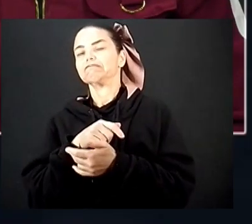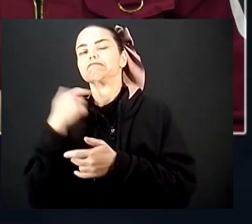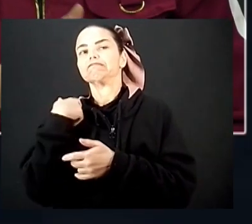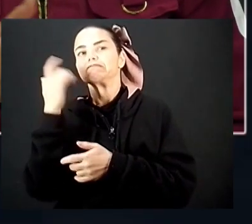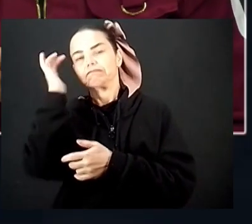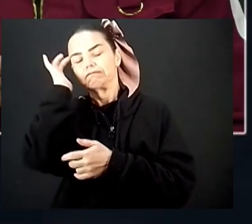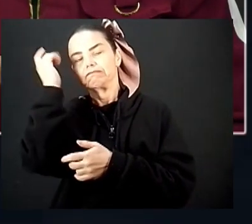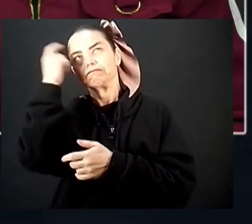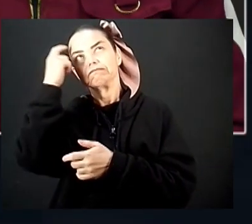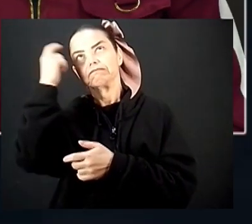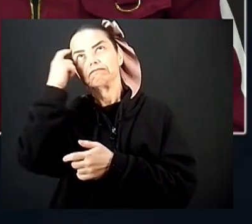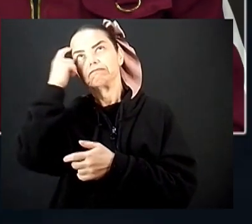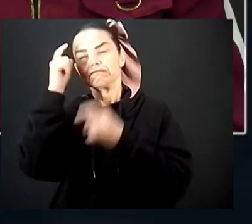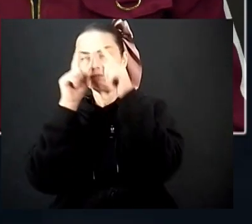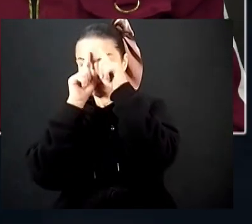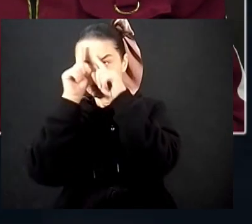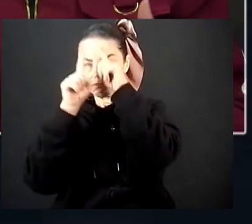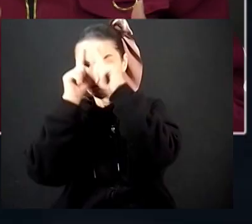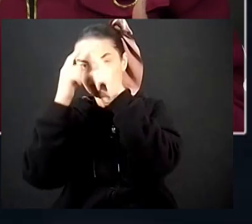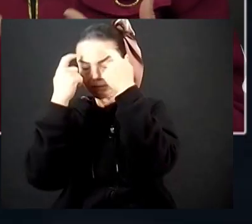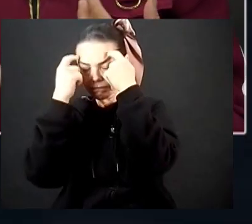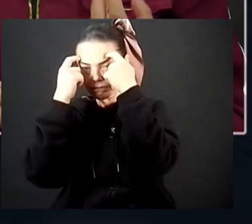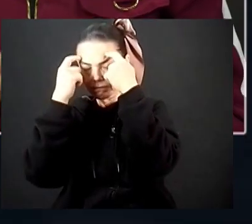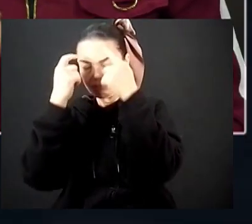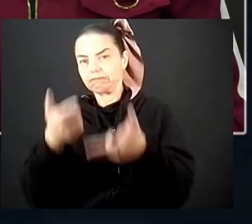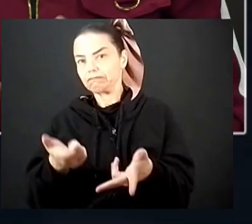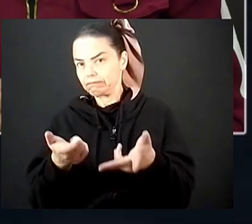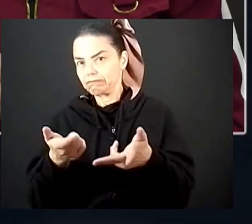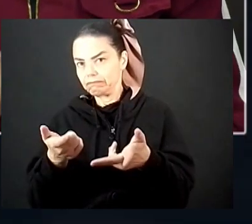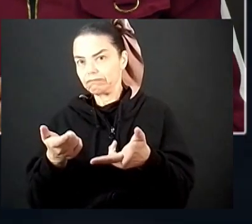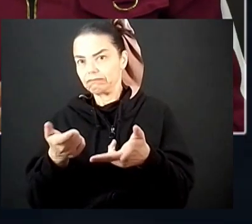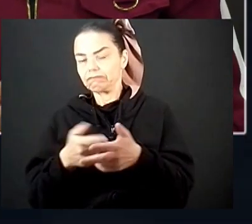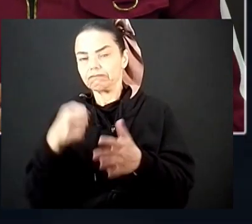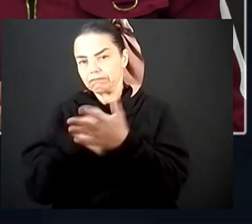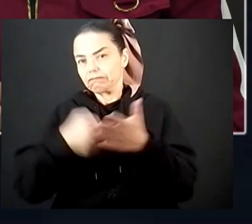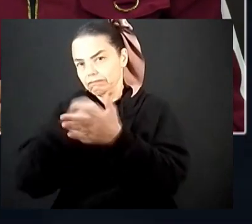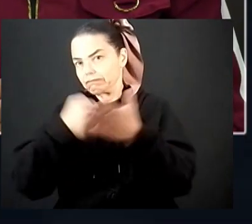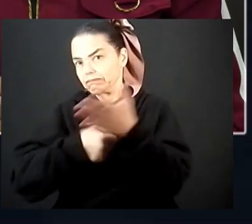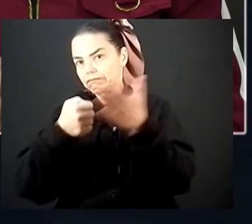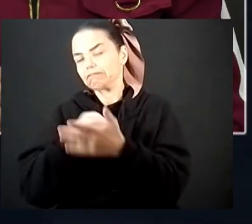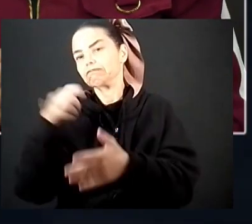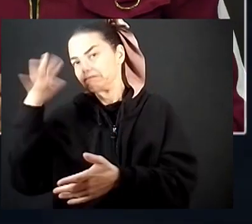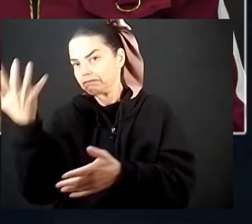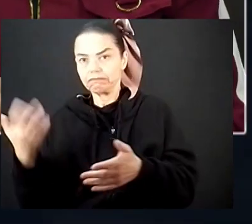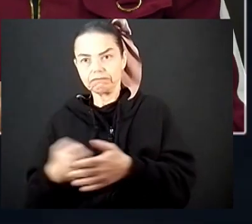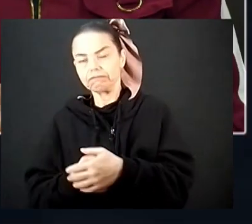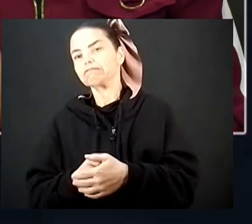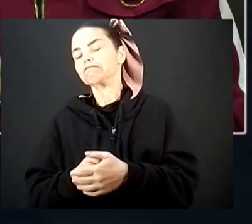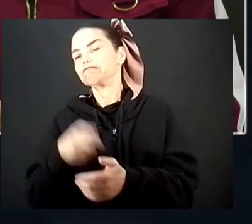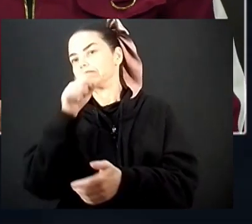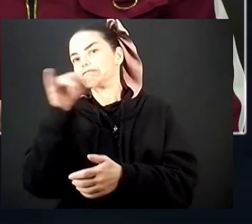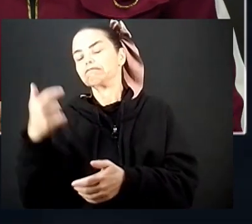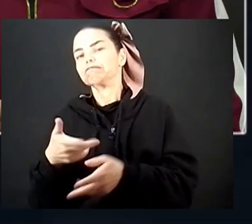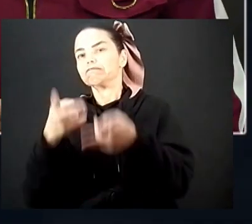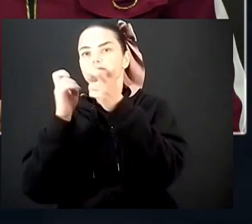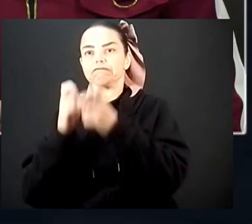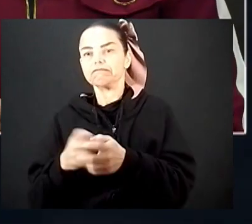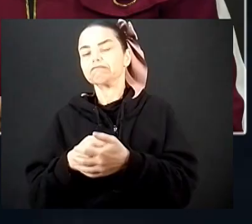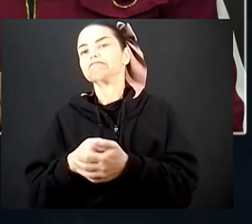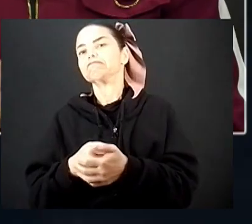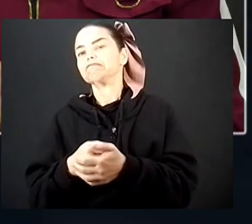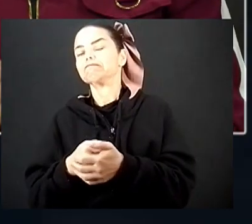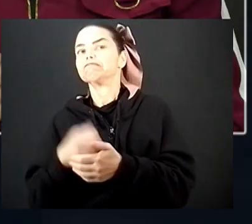Nós criamos ali na nossa mente e a gente luta para que isso aconteça. Isso você só vai perceber quando você está